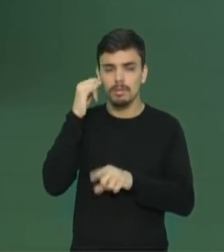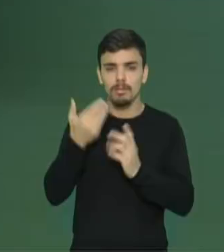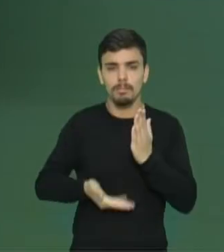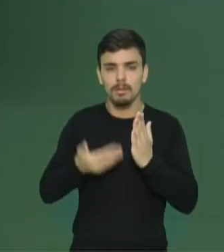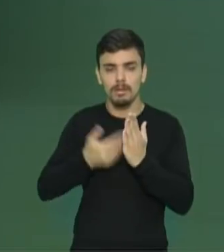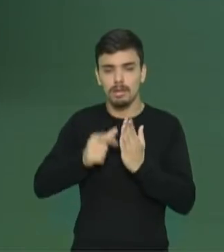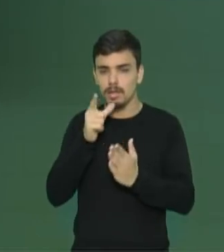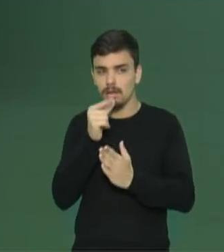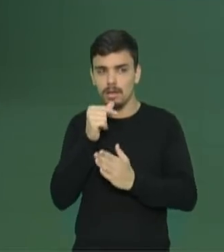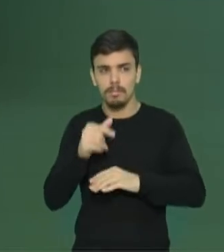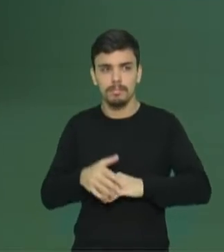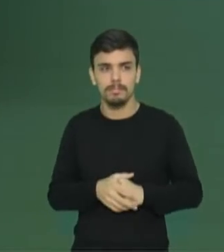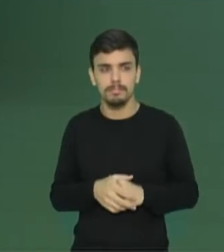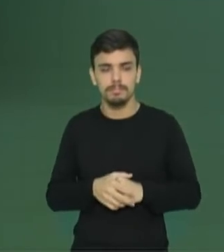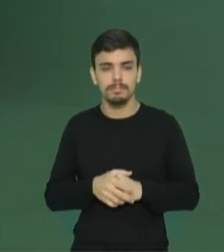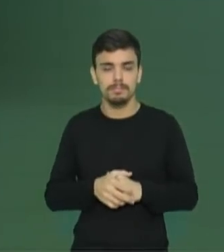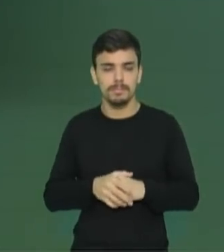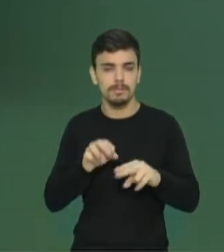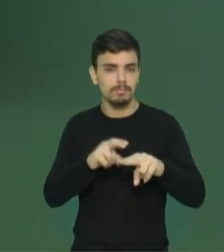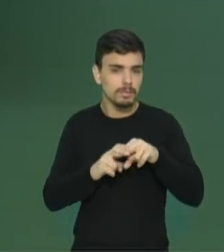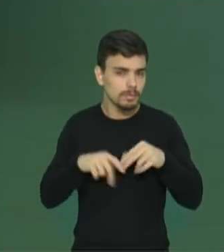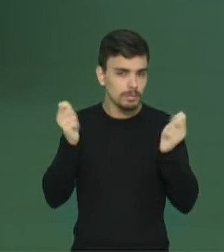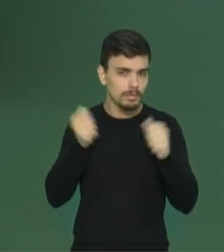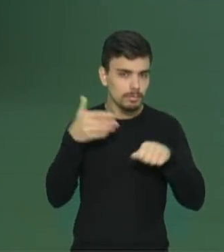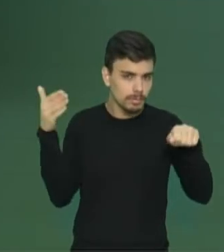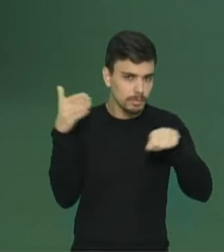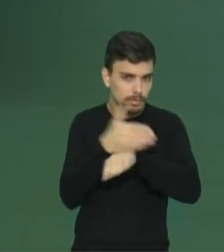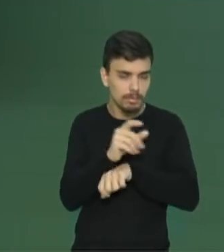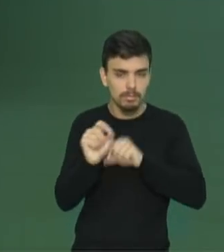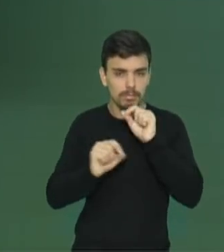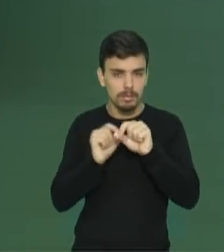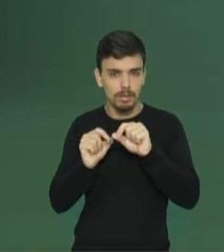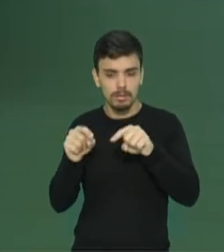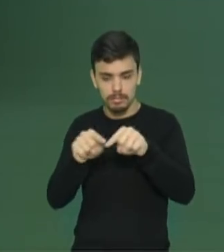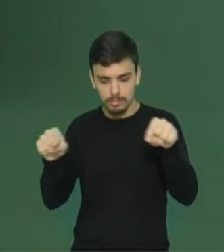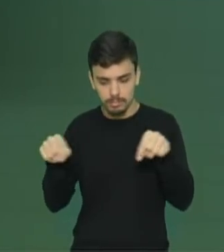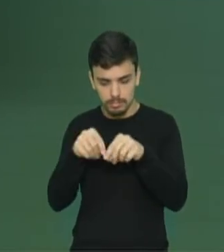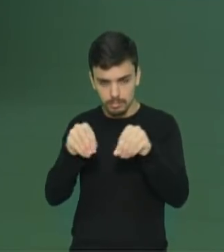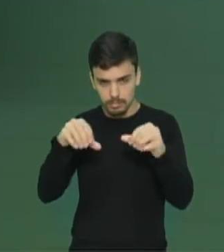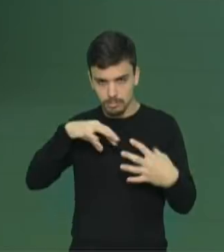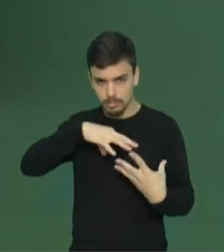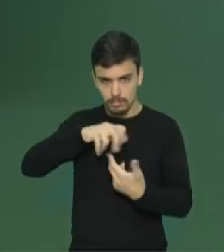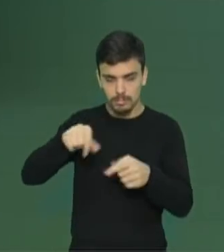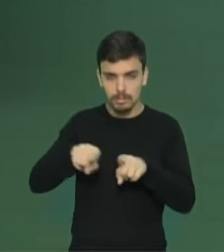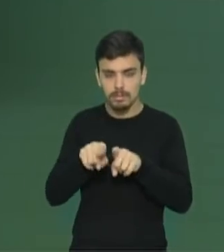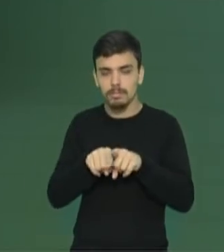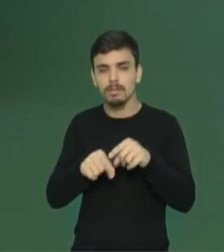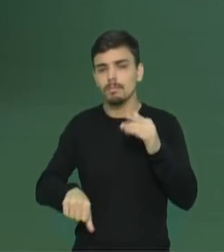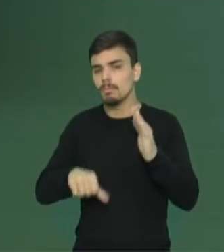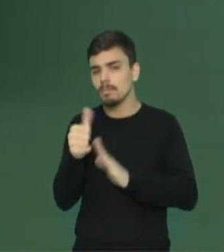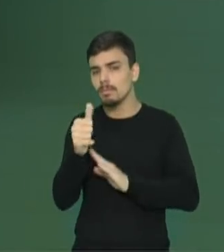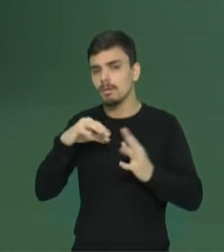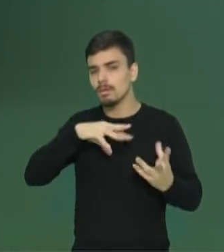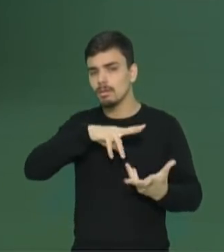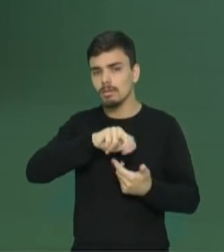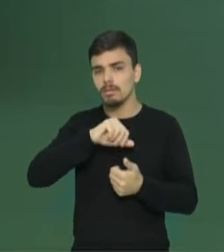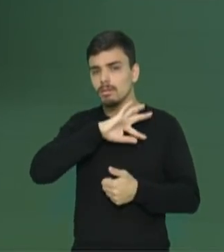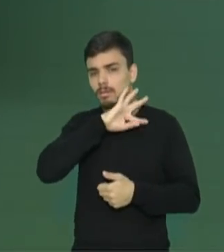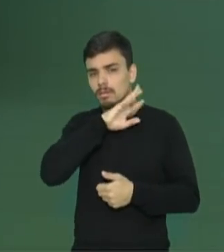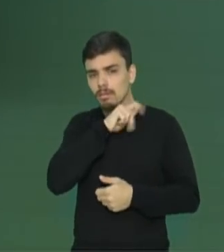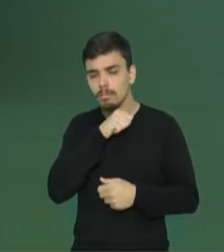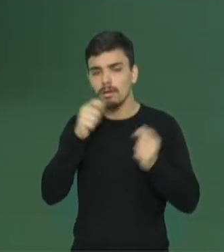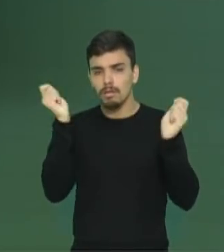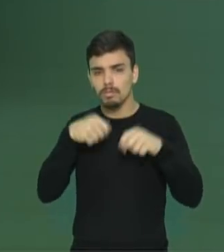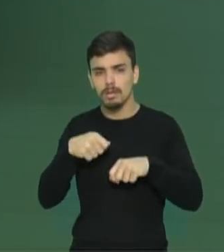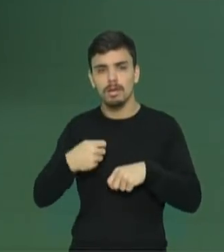muito importante. Por isso que eles conseguiram invadir o ambiente terrestre. O primeiro animal a conseguir ocupar e se reproduzir no ambiente sem